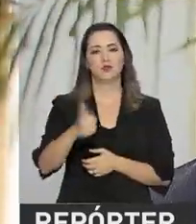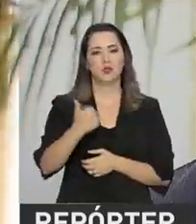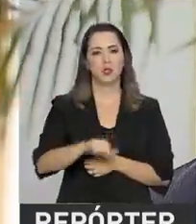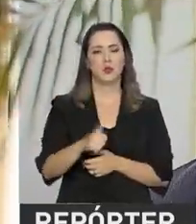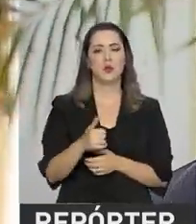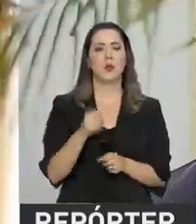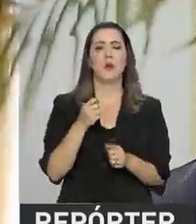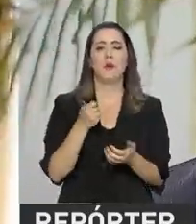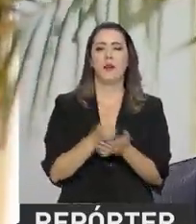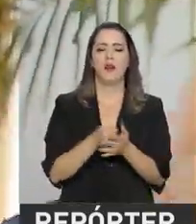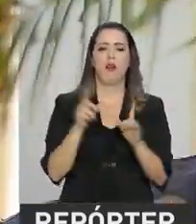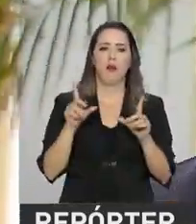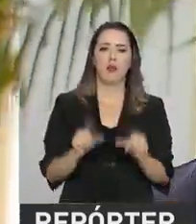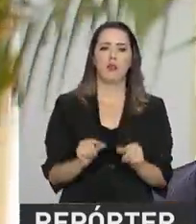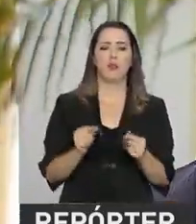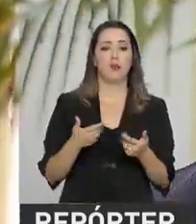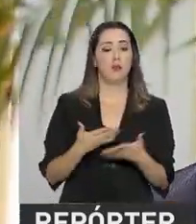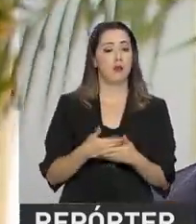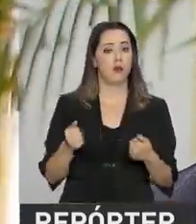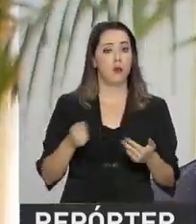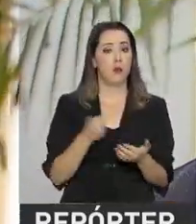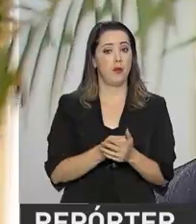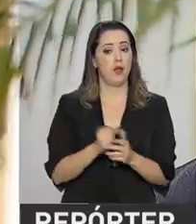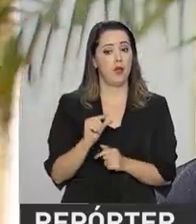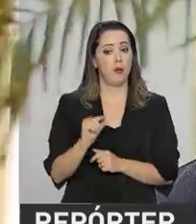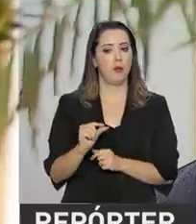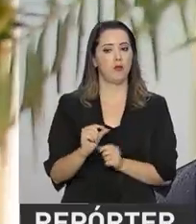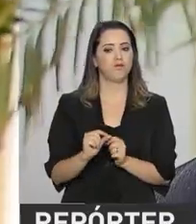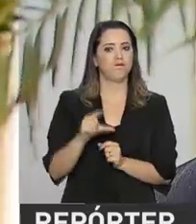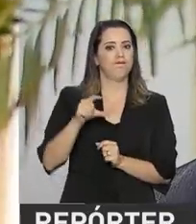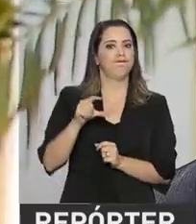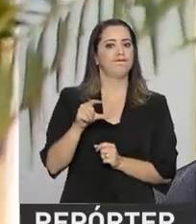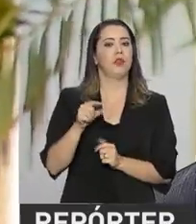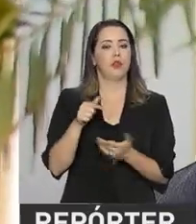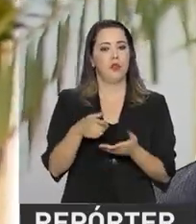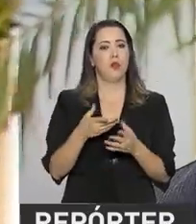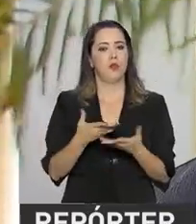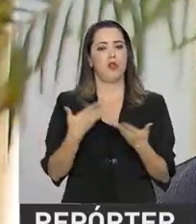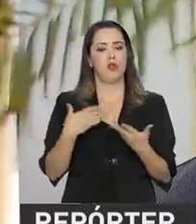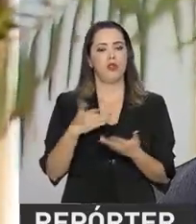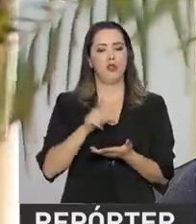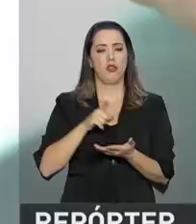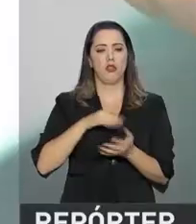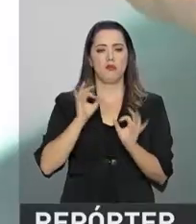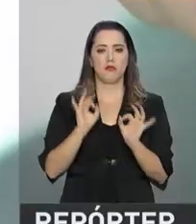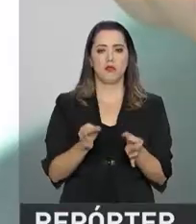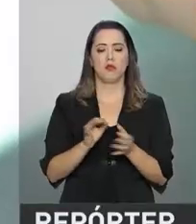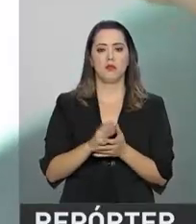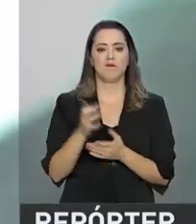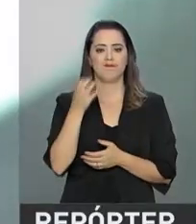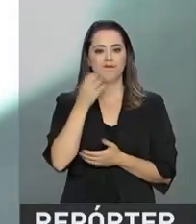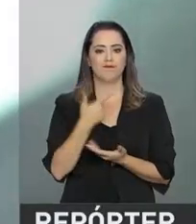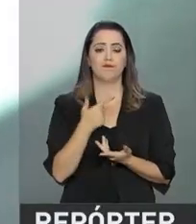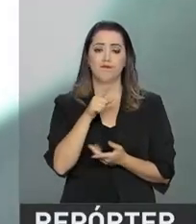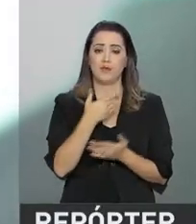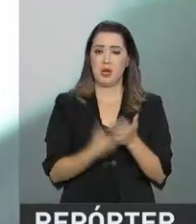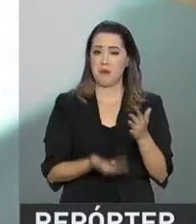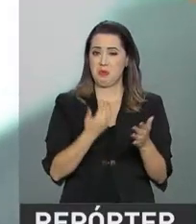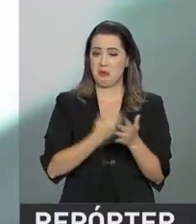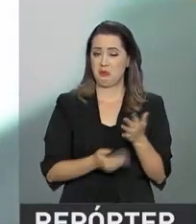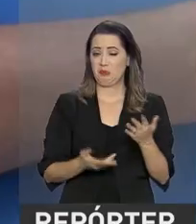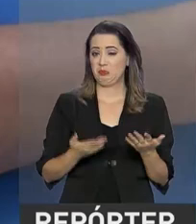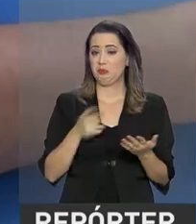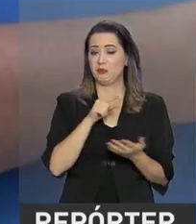pagar um pouquinho menos complexas e pagar um pouquinho mais mas obter um alguma coisa que funciona de verdade os prejuízos de um celular